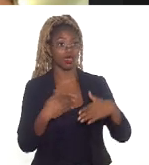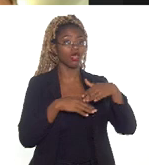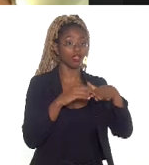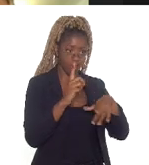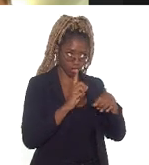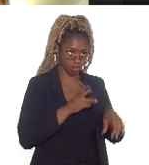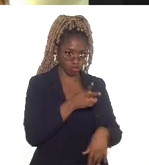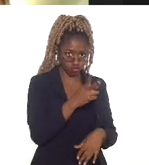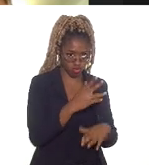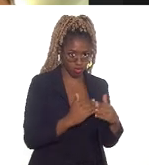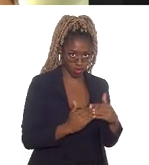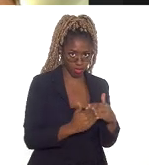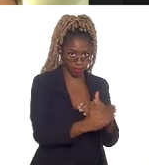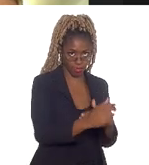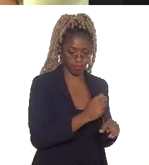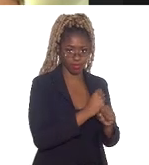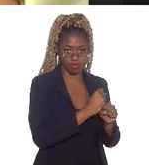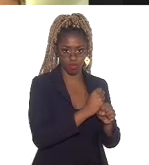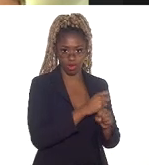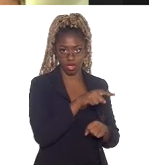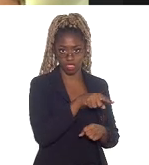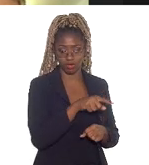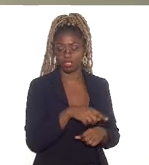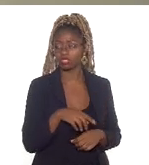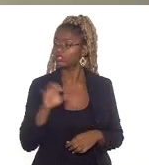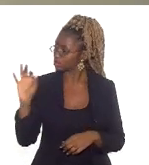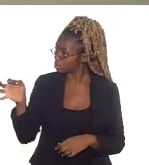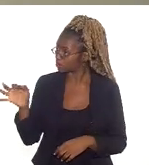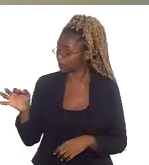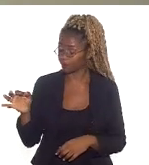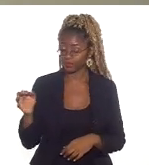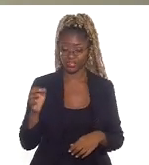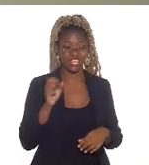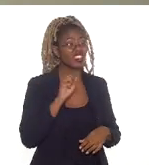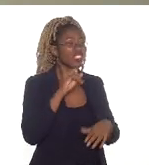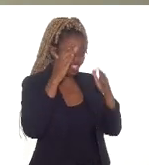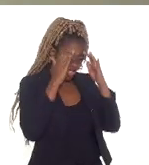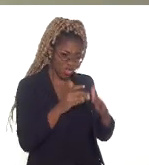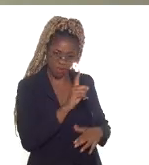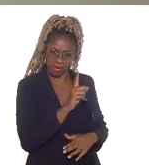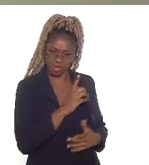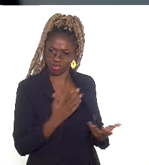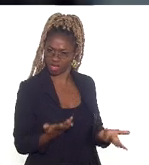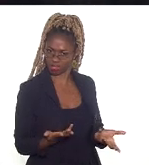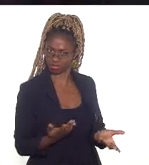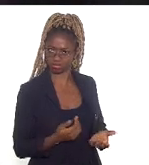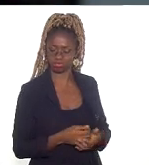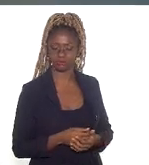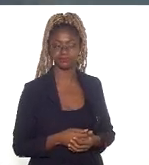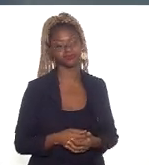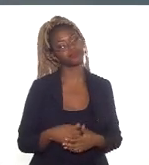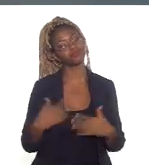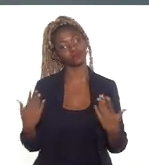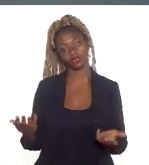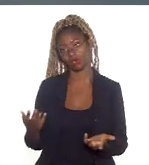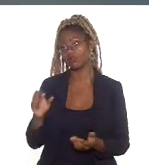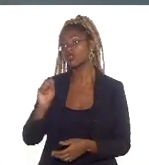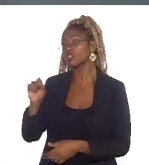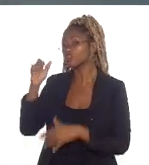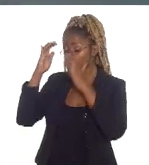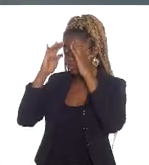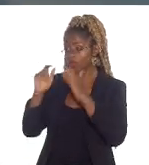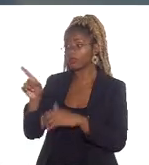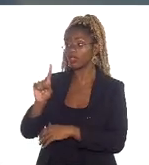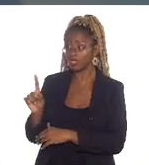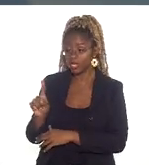Isso. E se não cumpriu, o que, é que acontece, doutor Renan? É, bom, se não cumprir, está descumprindo uma